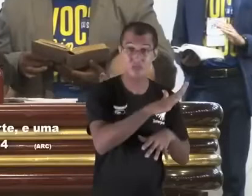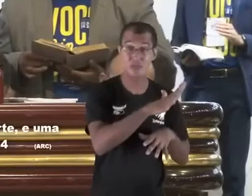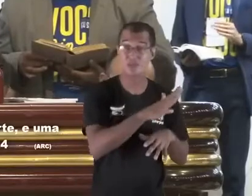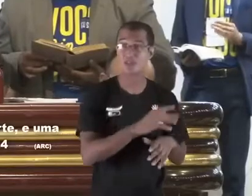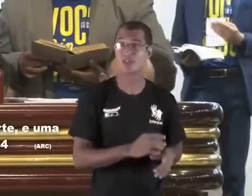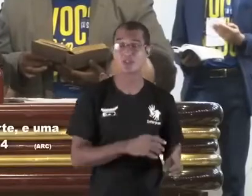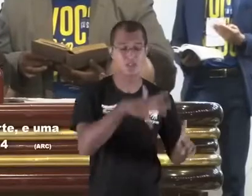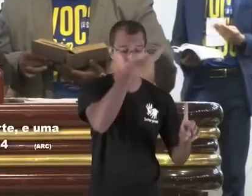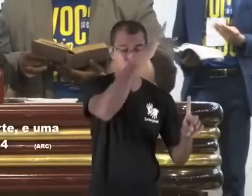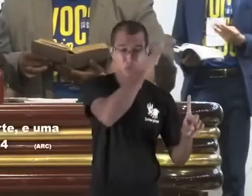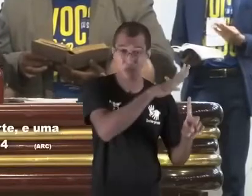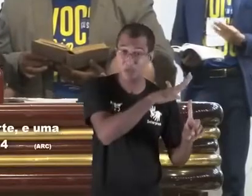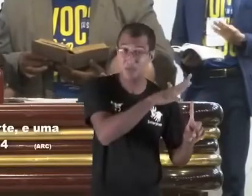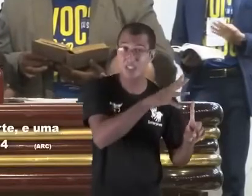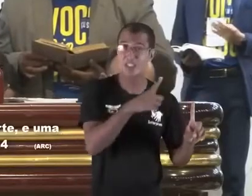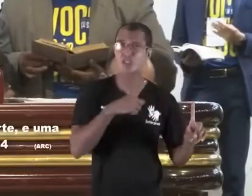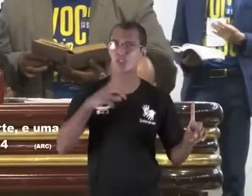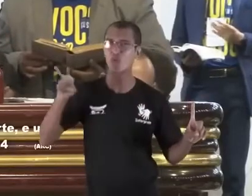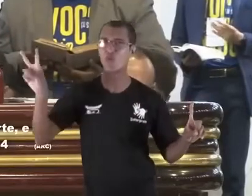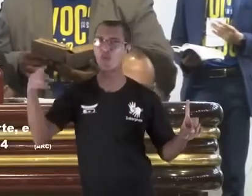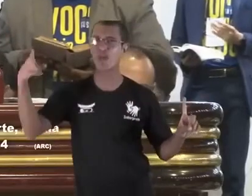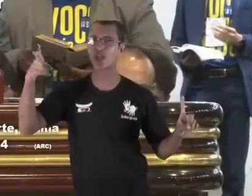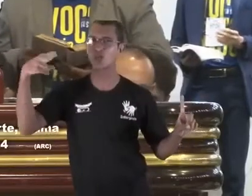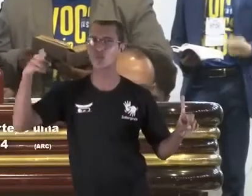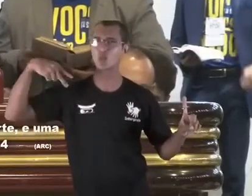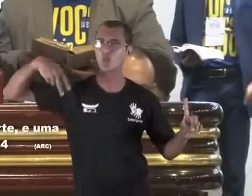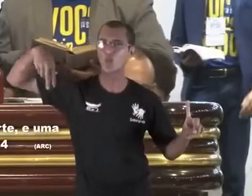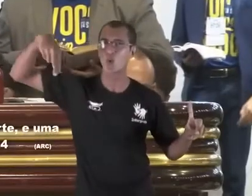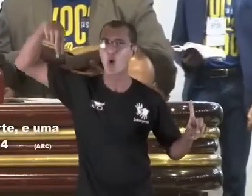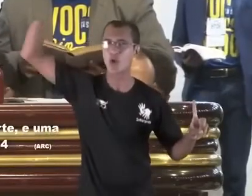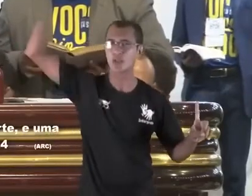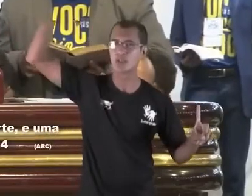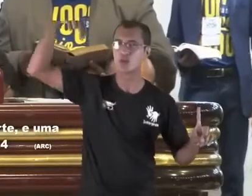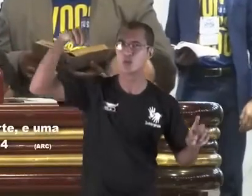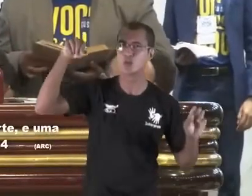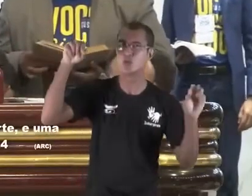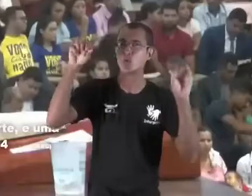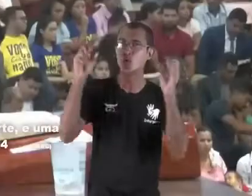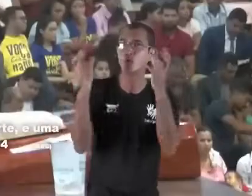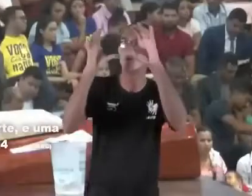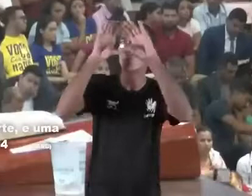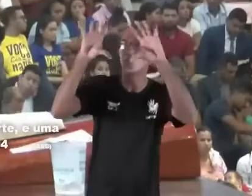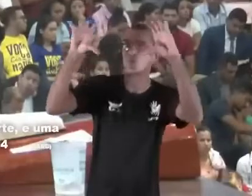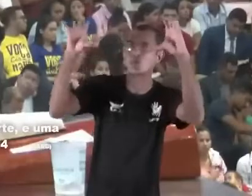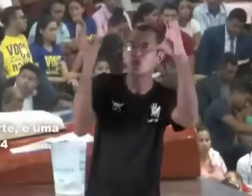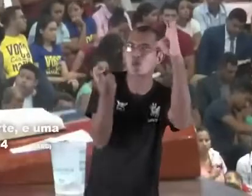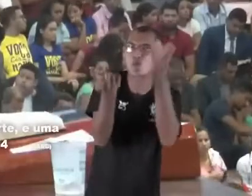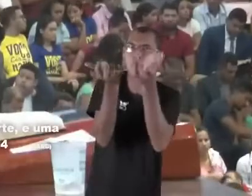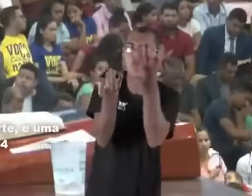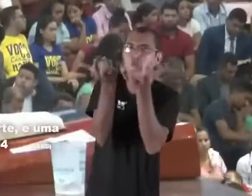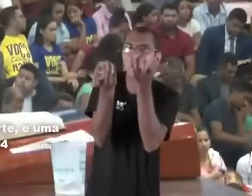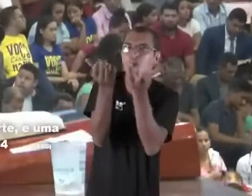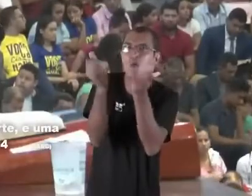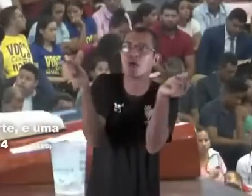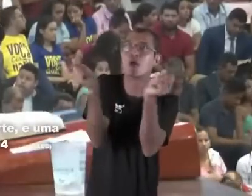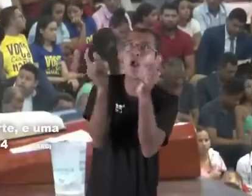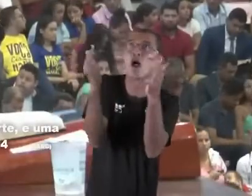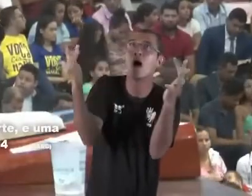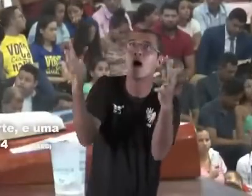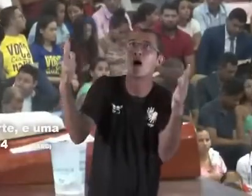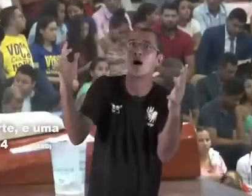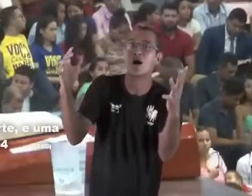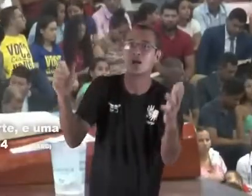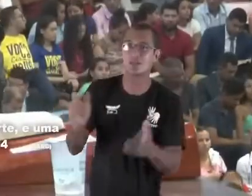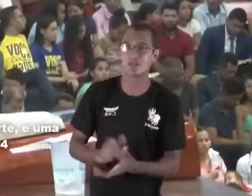um vento vinha do norte, e uma grande nuvem, com fogo e resplendor ao